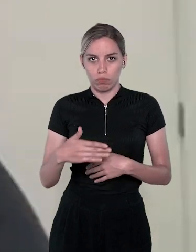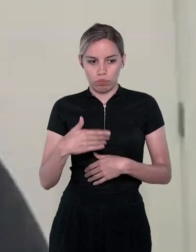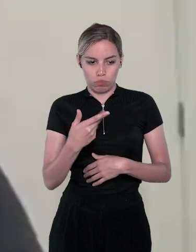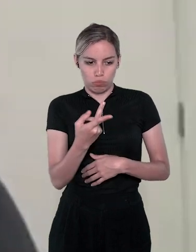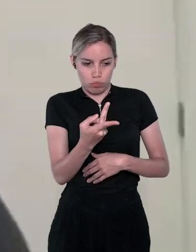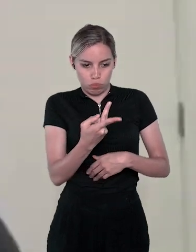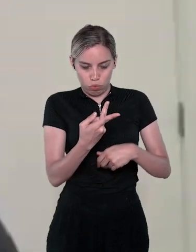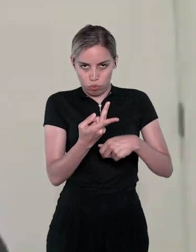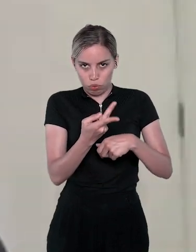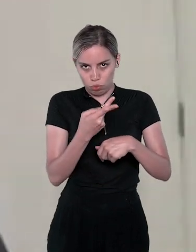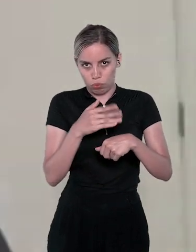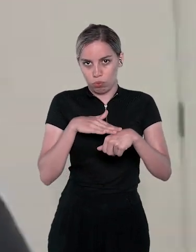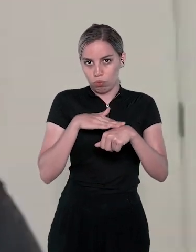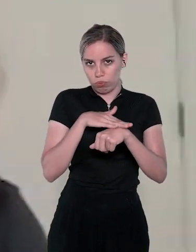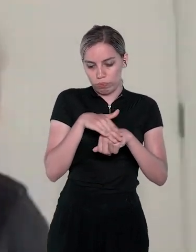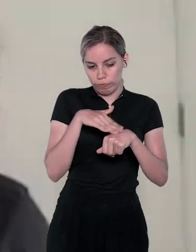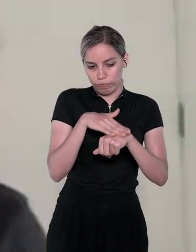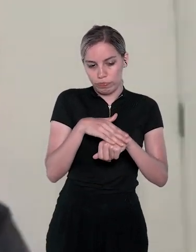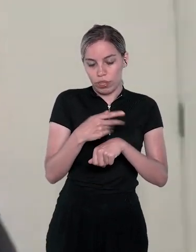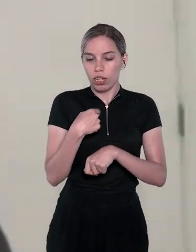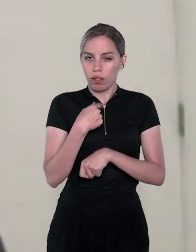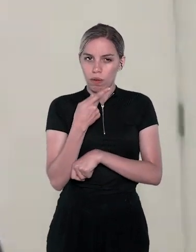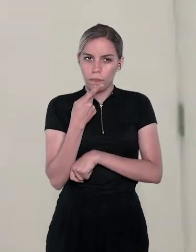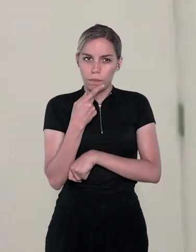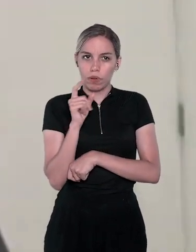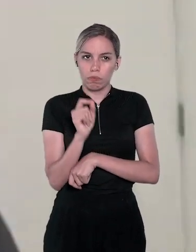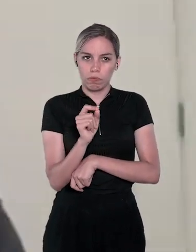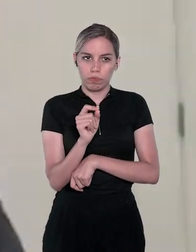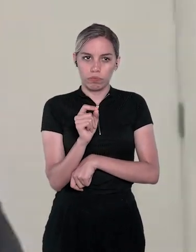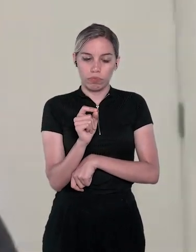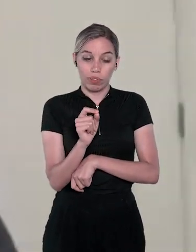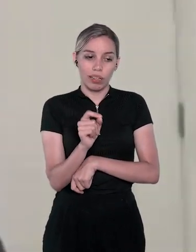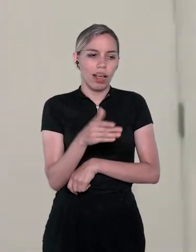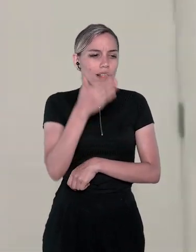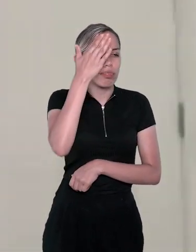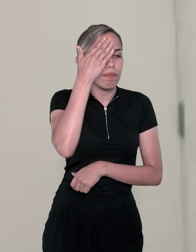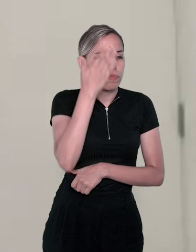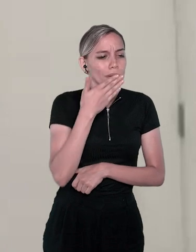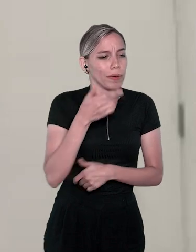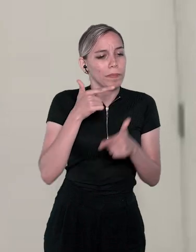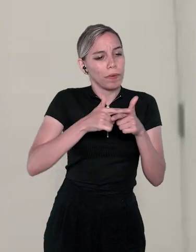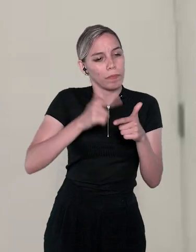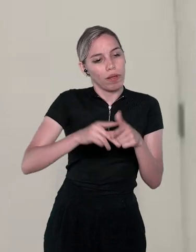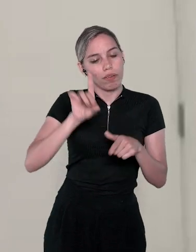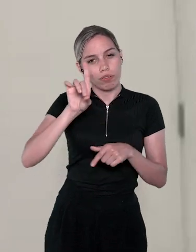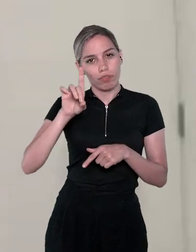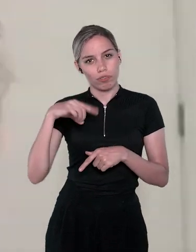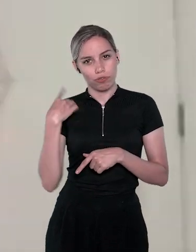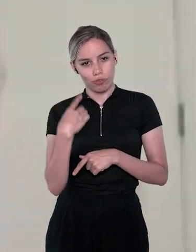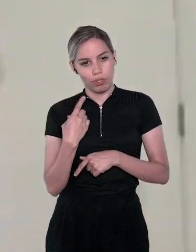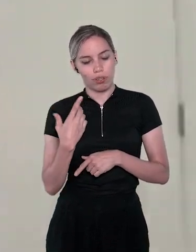conversas que a gente tem, eu digo, olha, sabe qual é o problema do direito e da